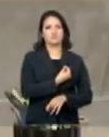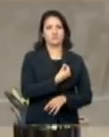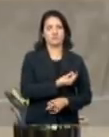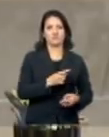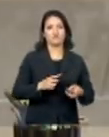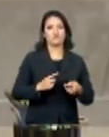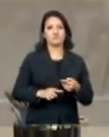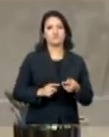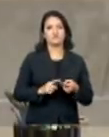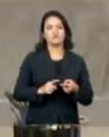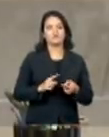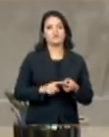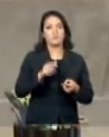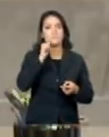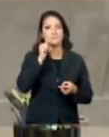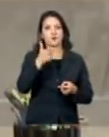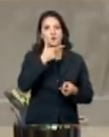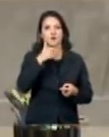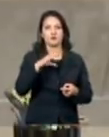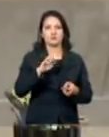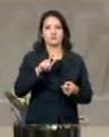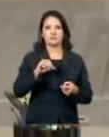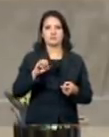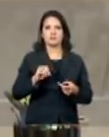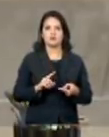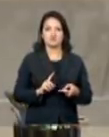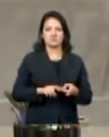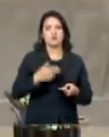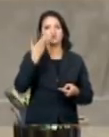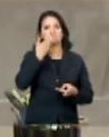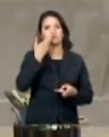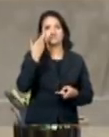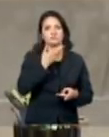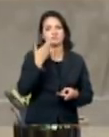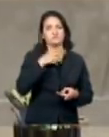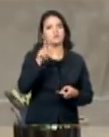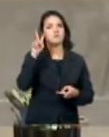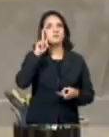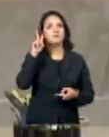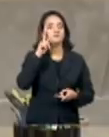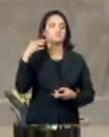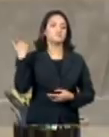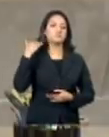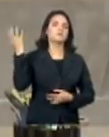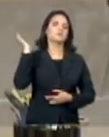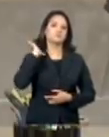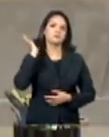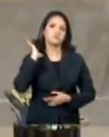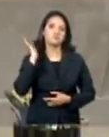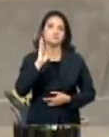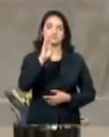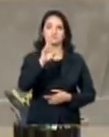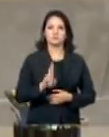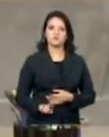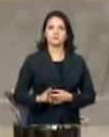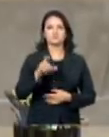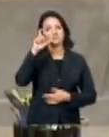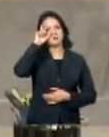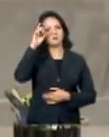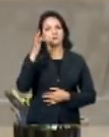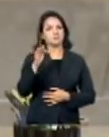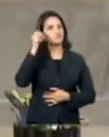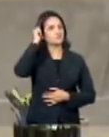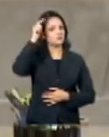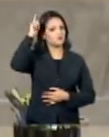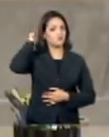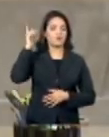de mello marco aurélio gilmar mendes ricardo lewandowski armelin oliveira de souza assessora chefe do plenário e alexandre de moraes ela